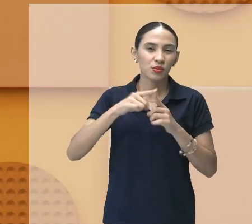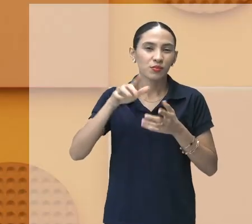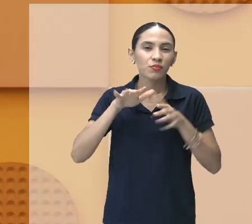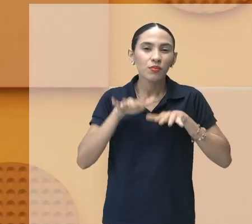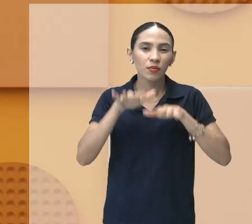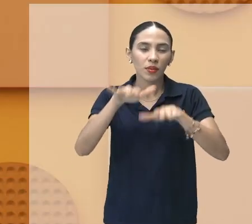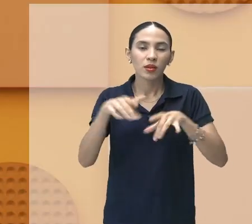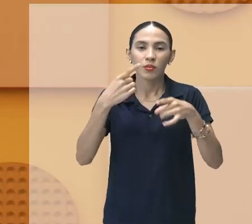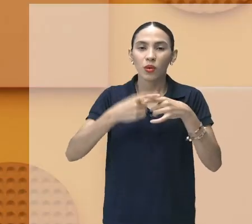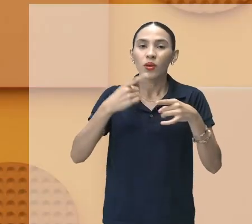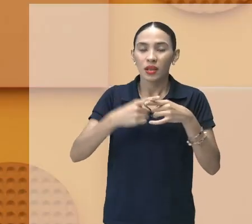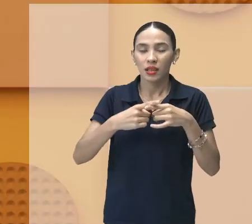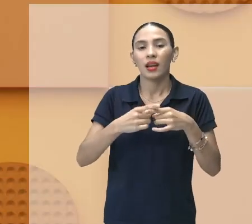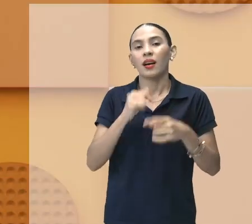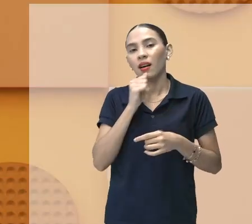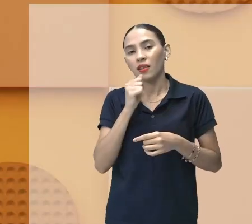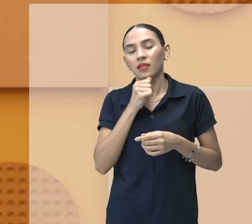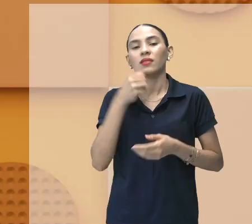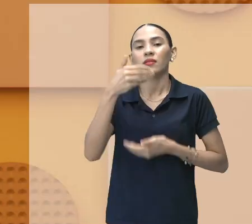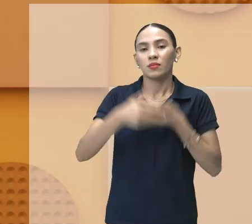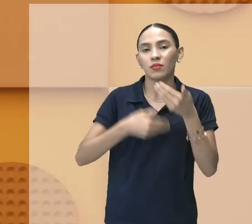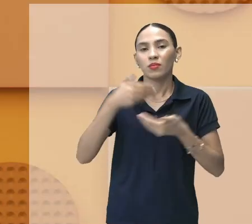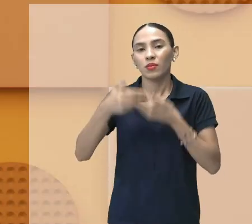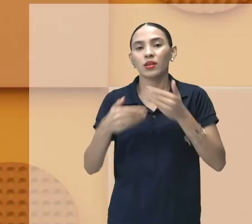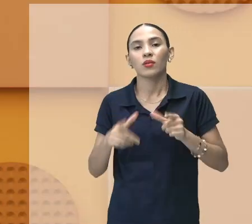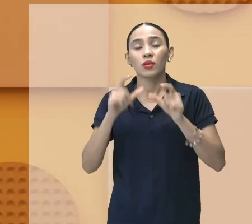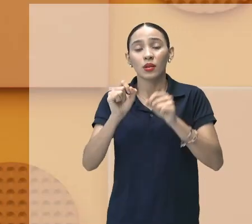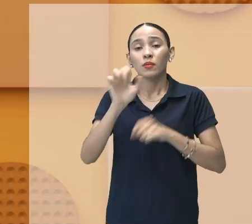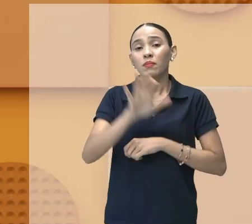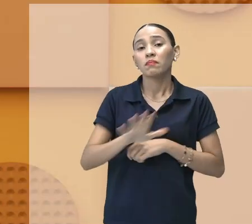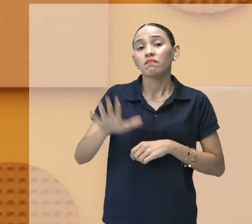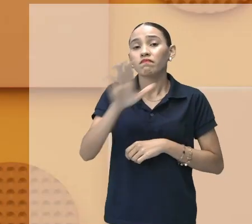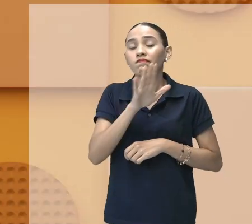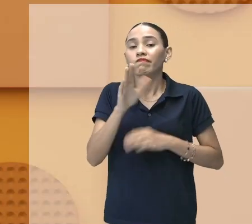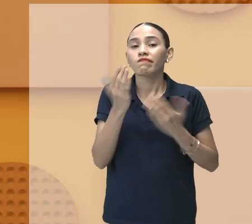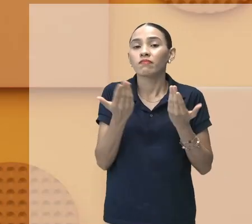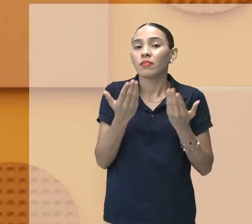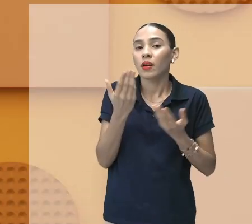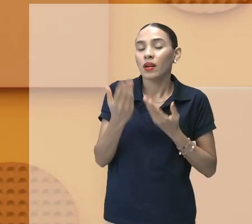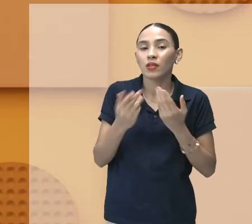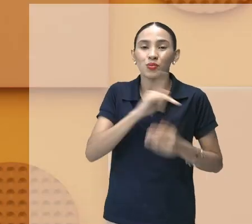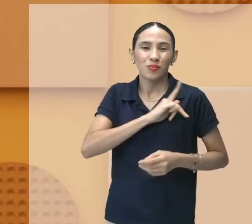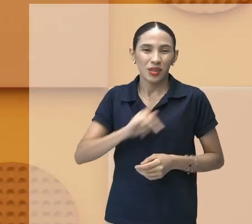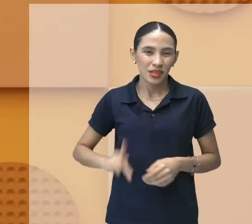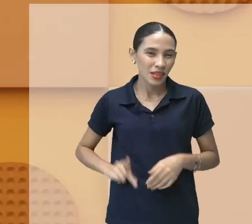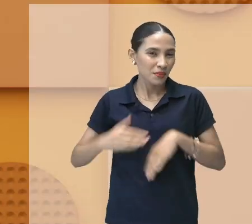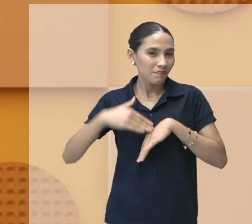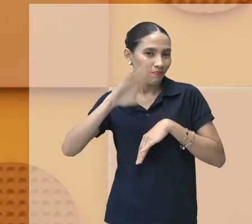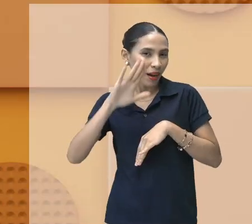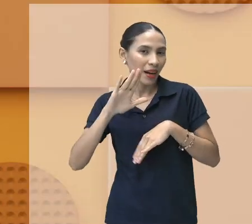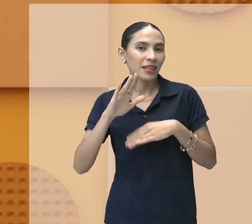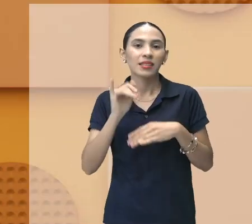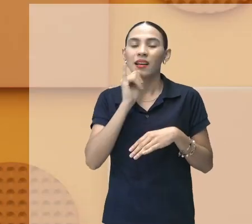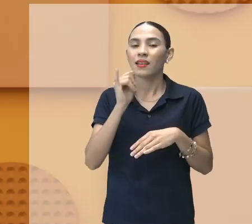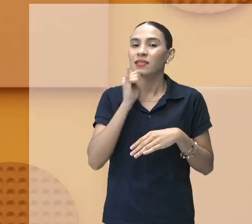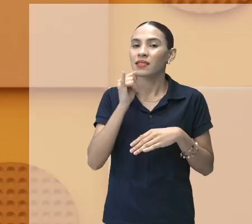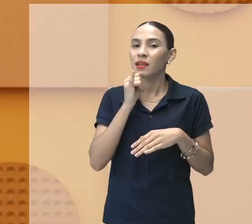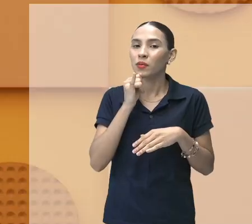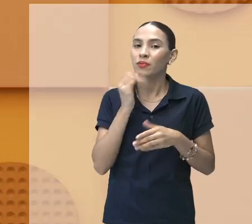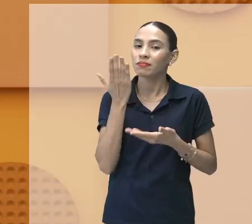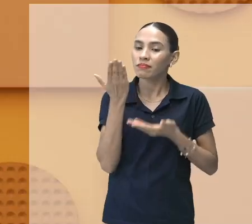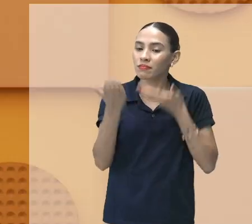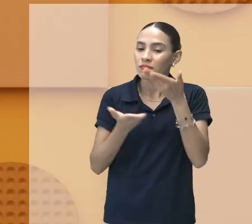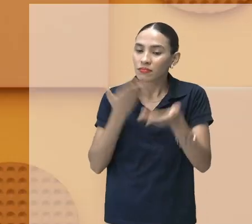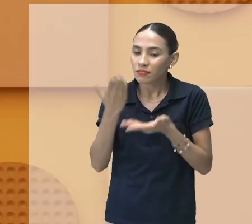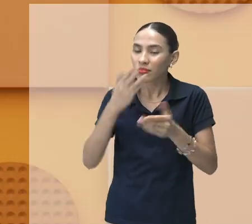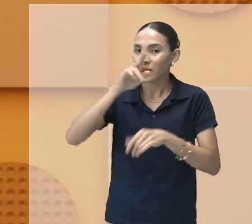até porque ele estava ali construindo, naquele momento, uma imagem de um presidente mais apaziguador, que viria a